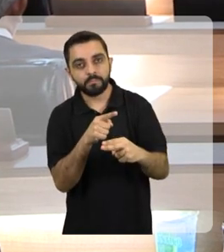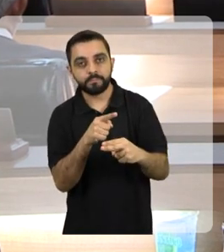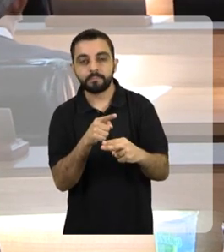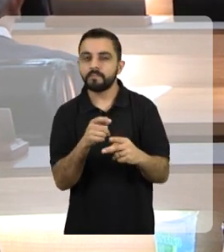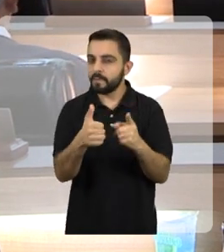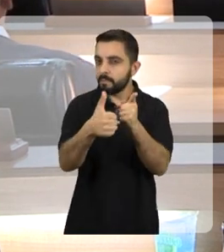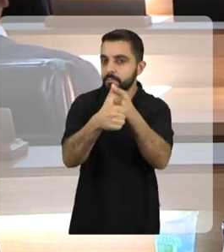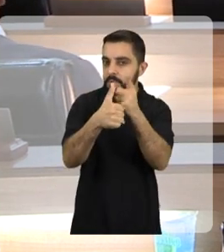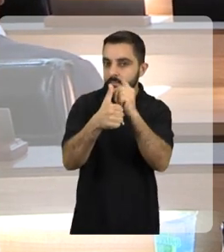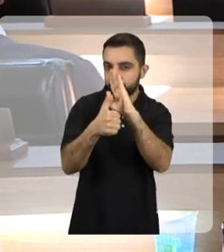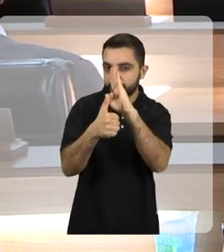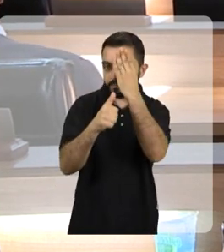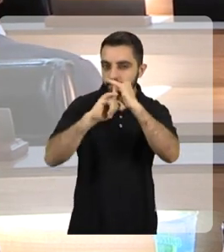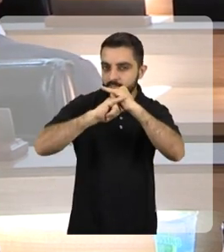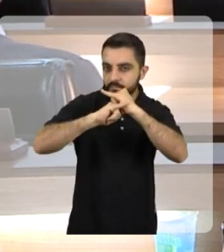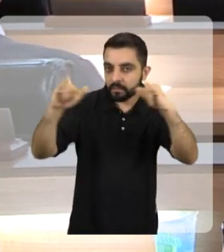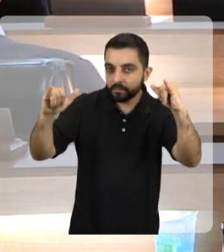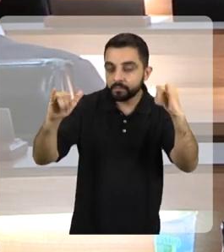fake news